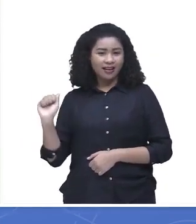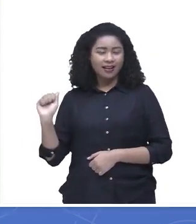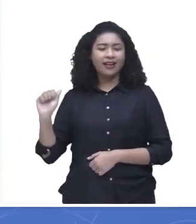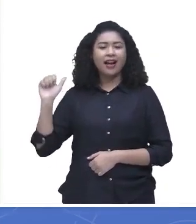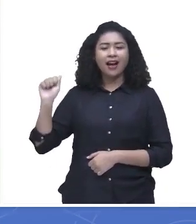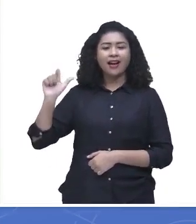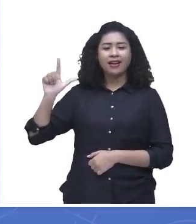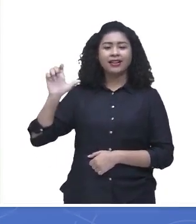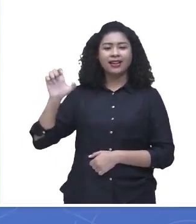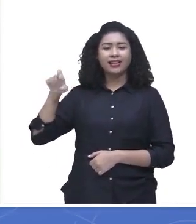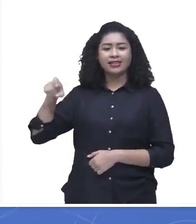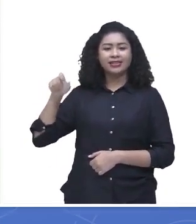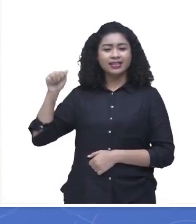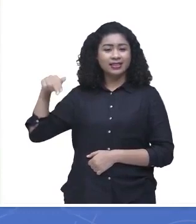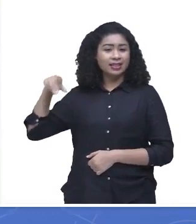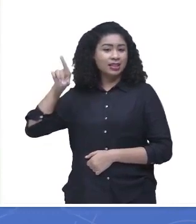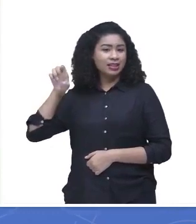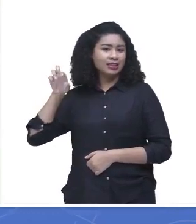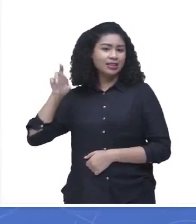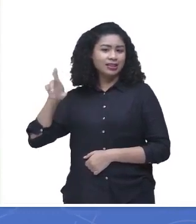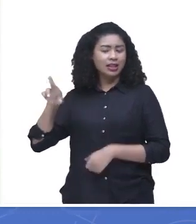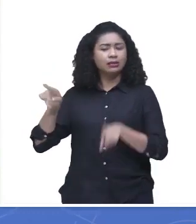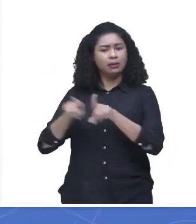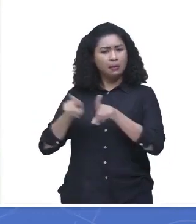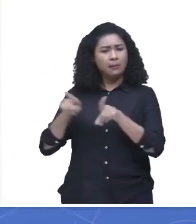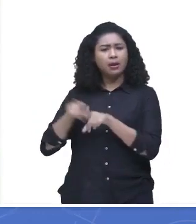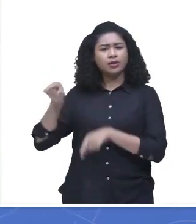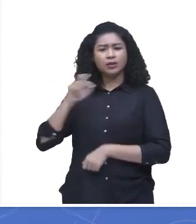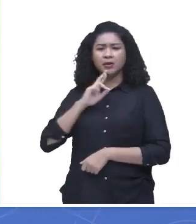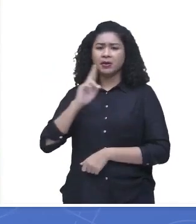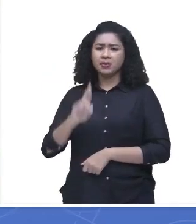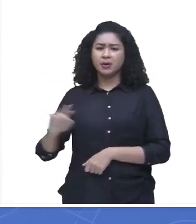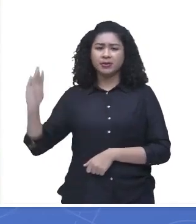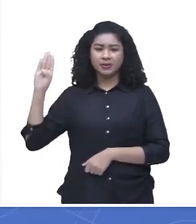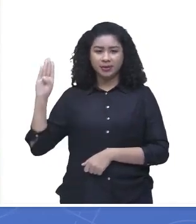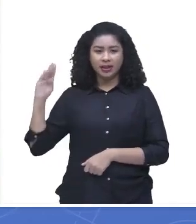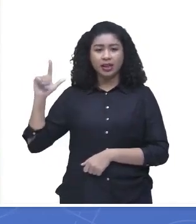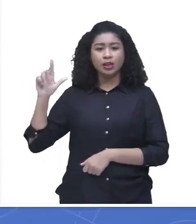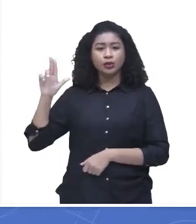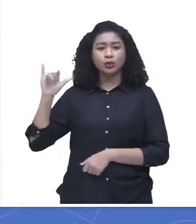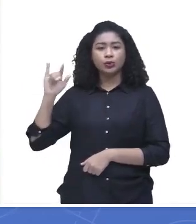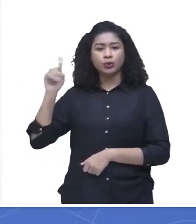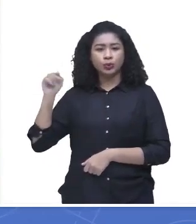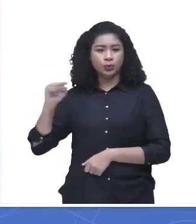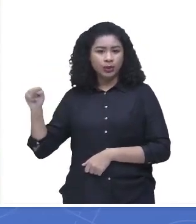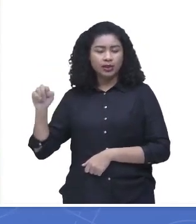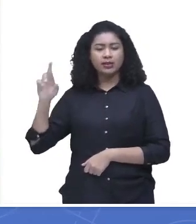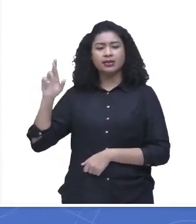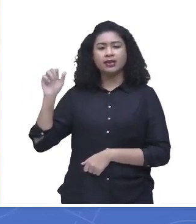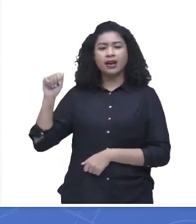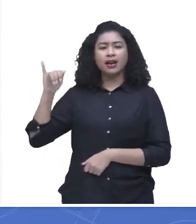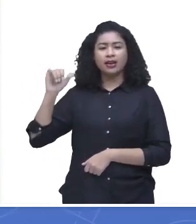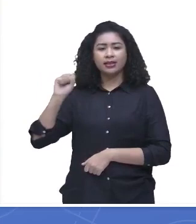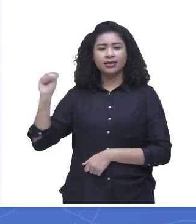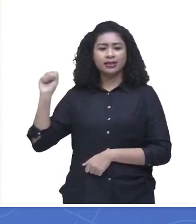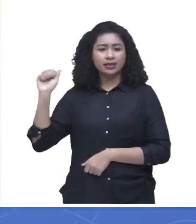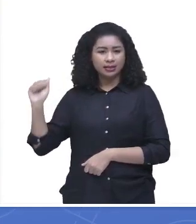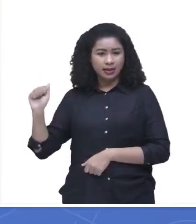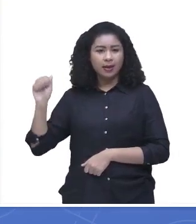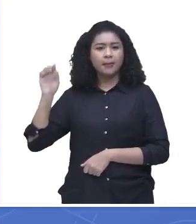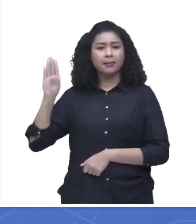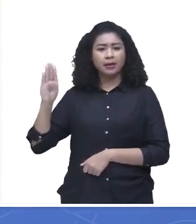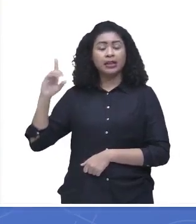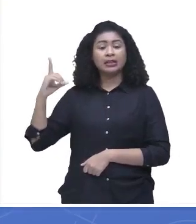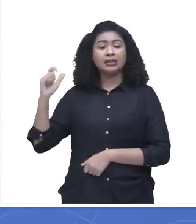B, Gabriele da escola estadual Rio Preto da Eva, também letra B, o Luiz Ricardo letra B, a Raíssa letra B e a Daviane letra